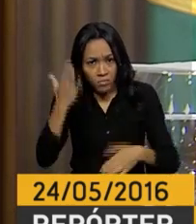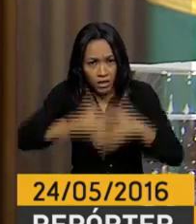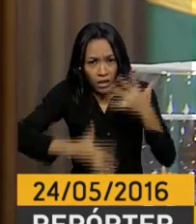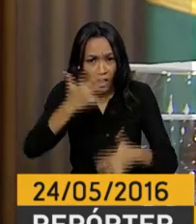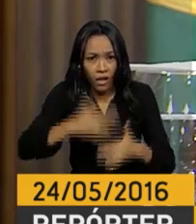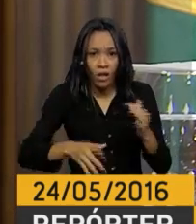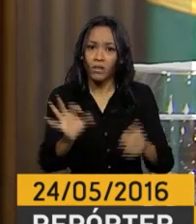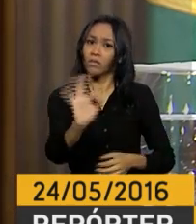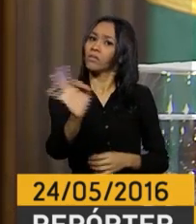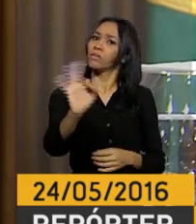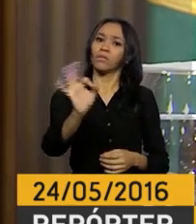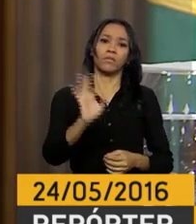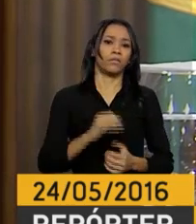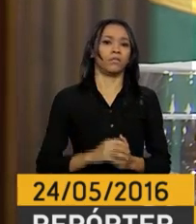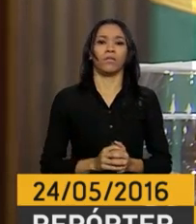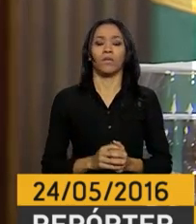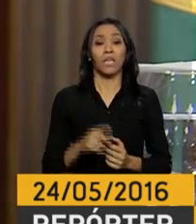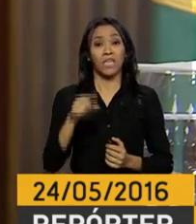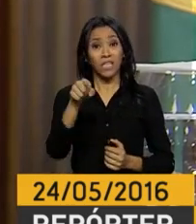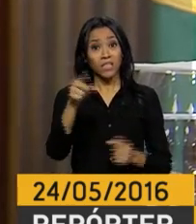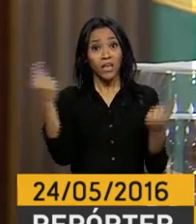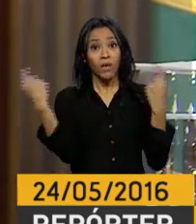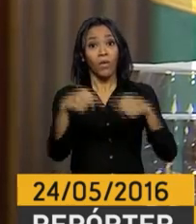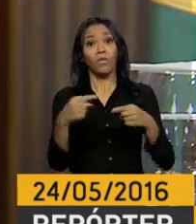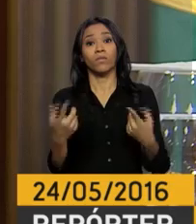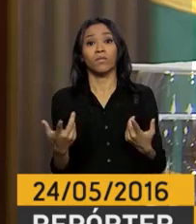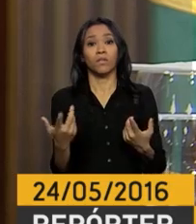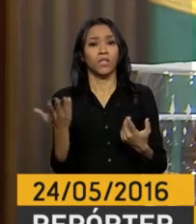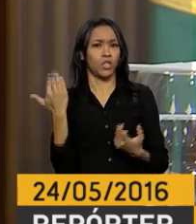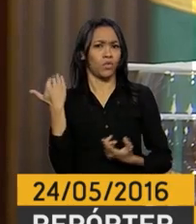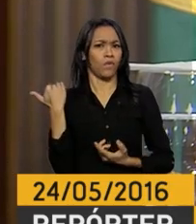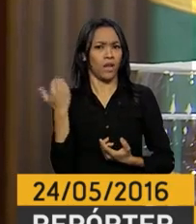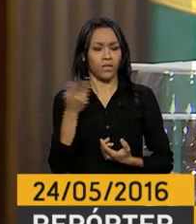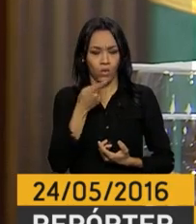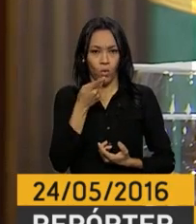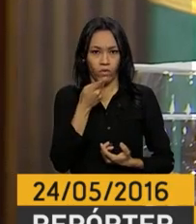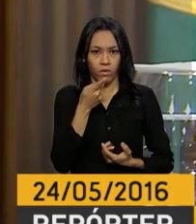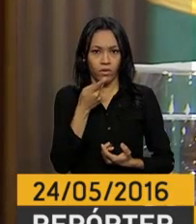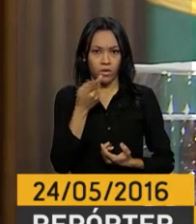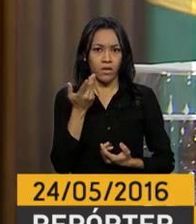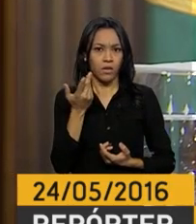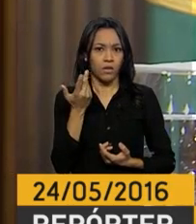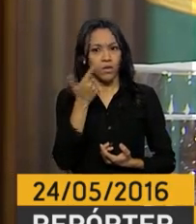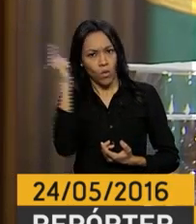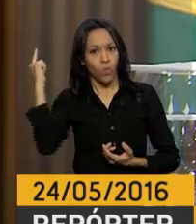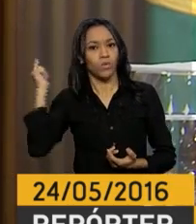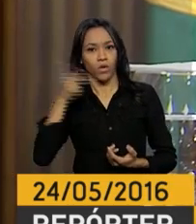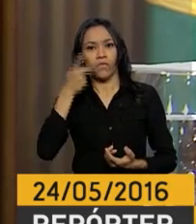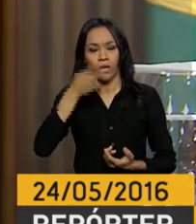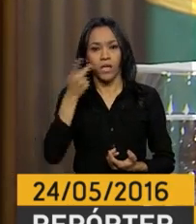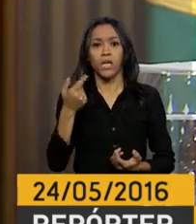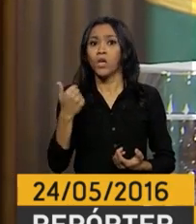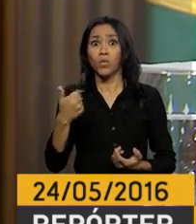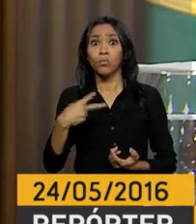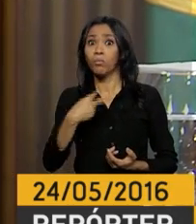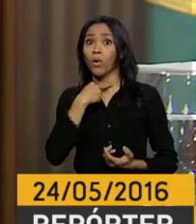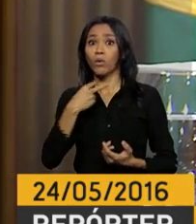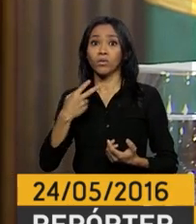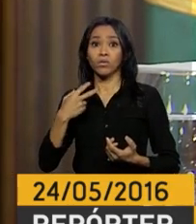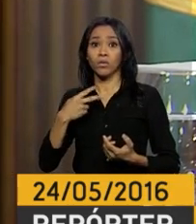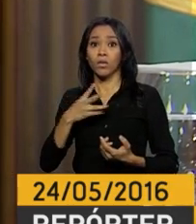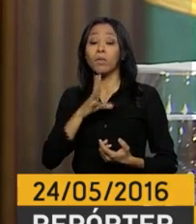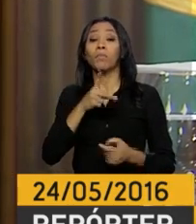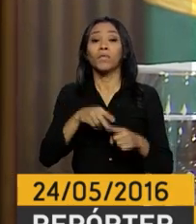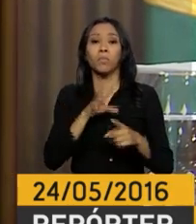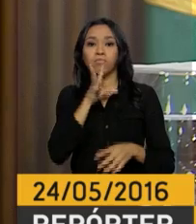contestaria precisamente o que eu disse no início desta fala, em outros momentos. Eu não posso invadir a competência de outro